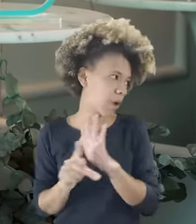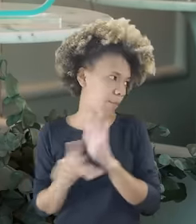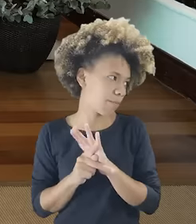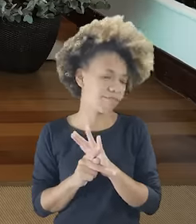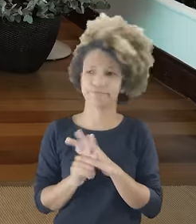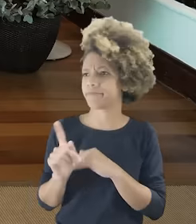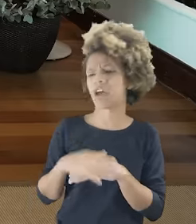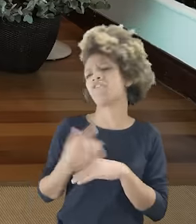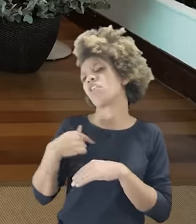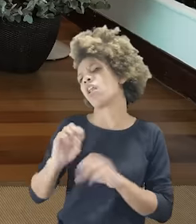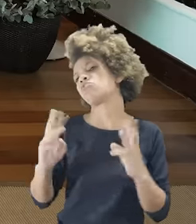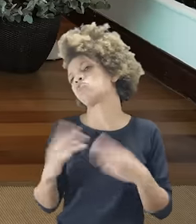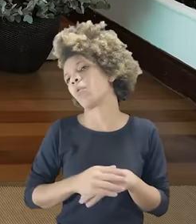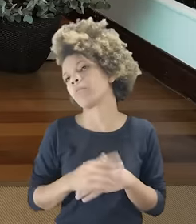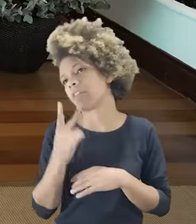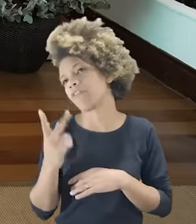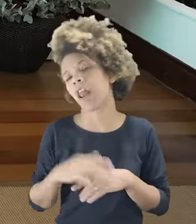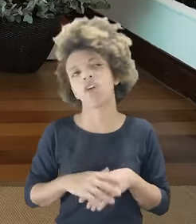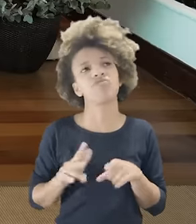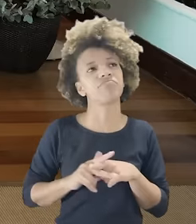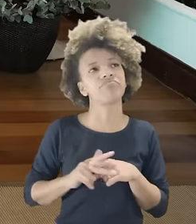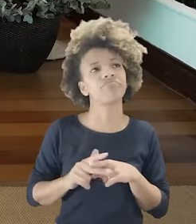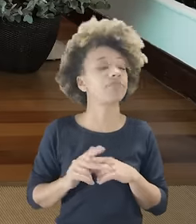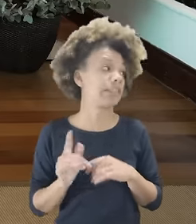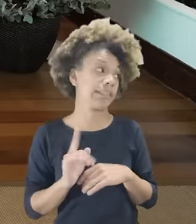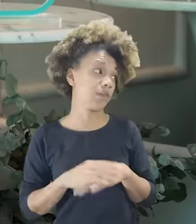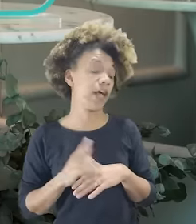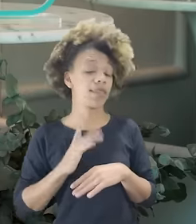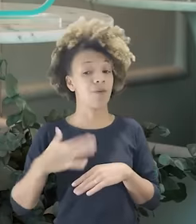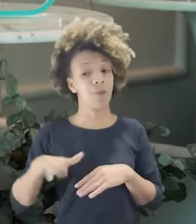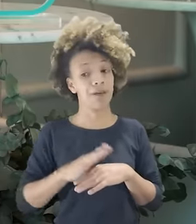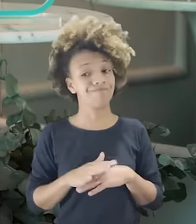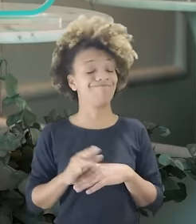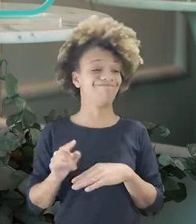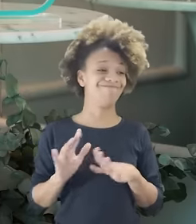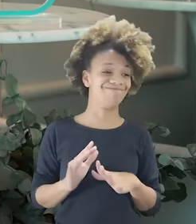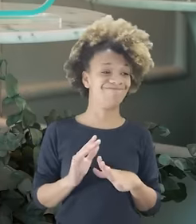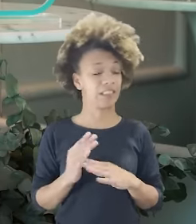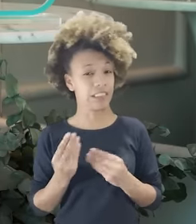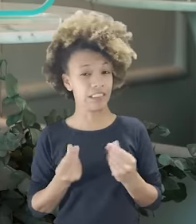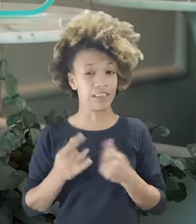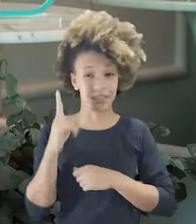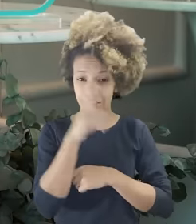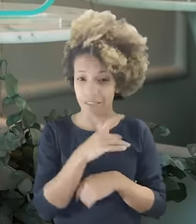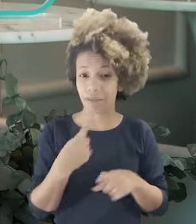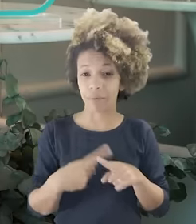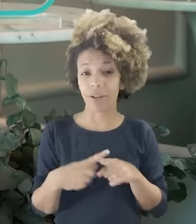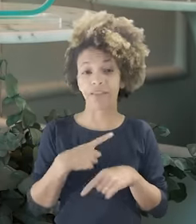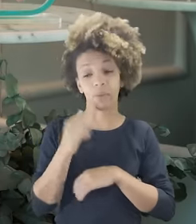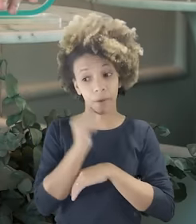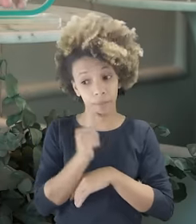dar o show dele vou lá fazer o meu show e falar de e cara tem um ambiente é meu denso porque